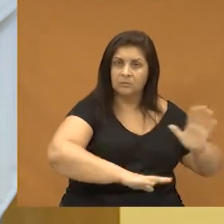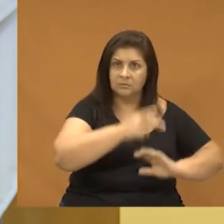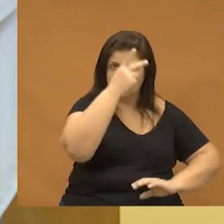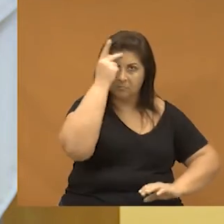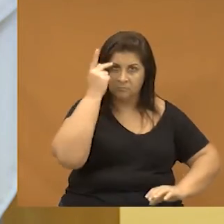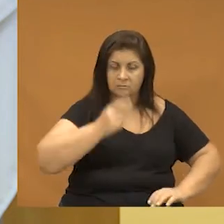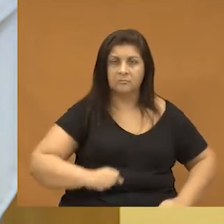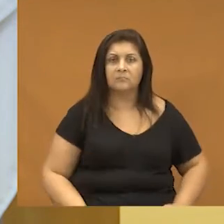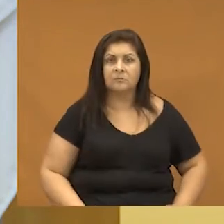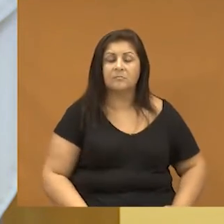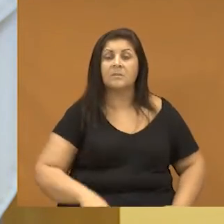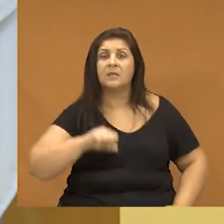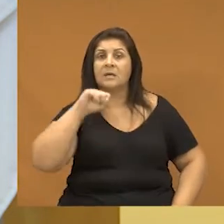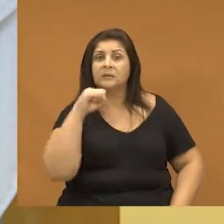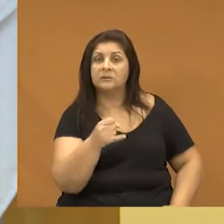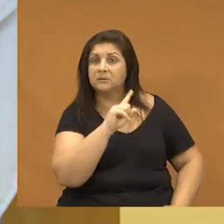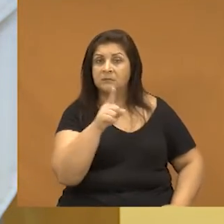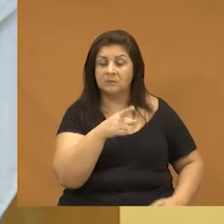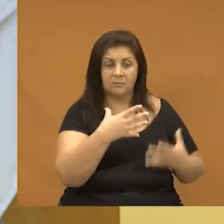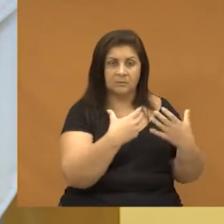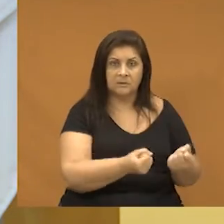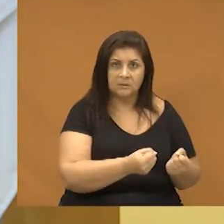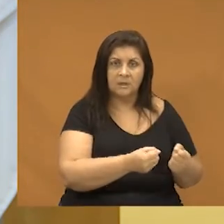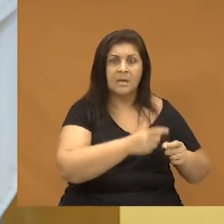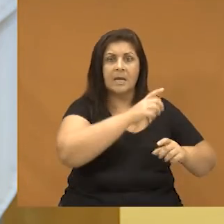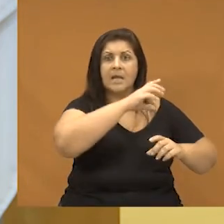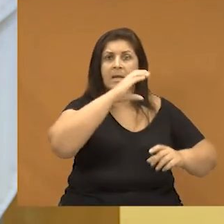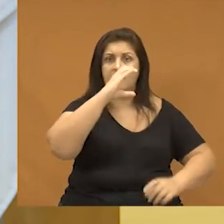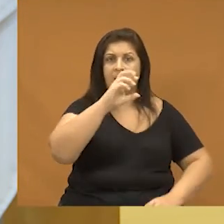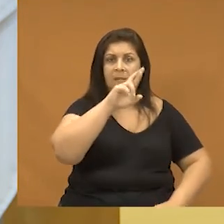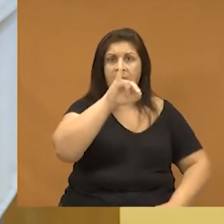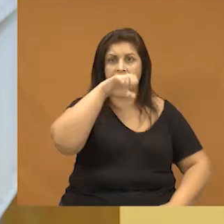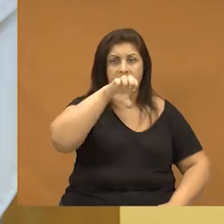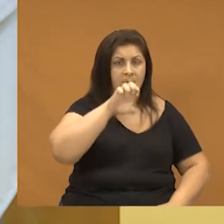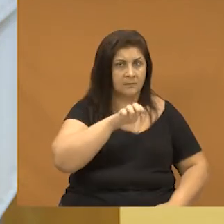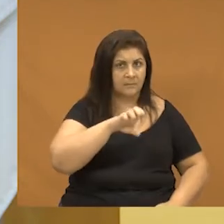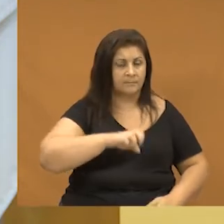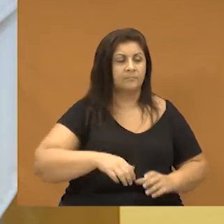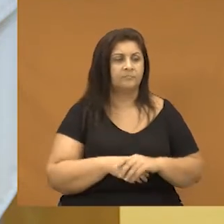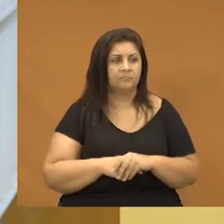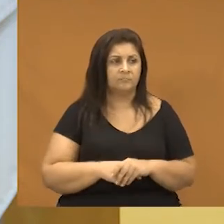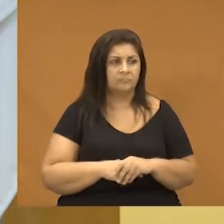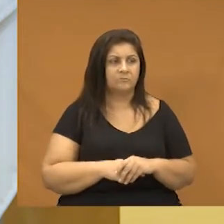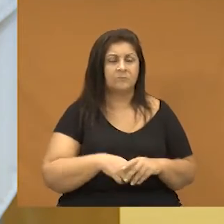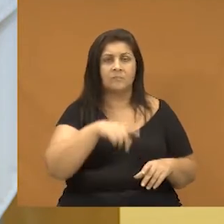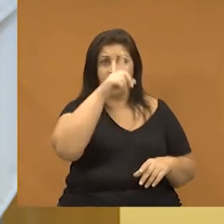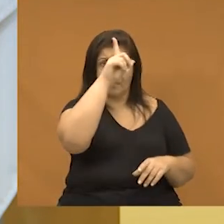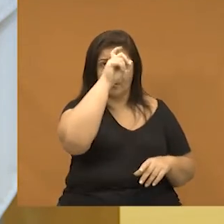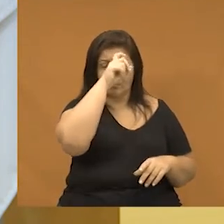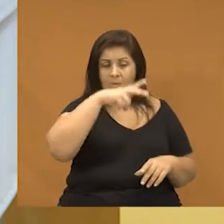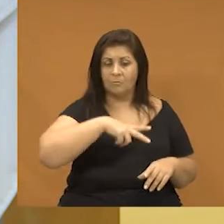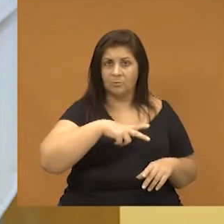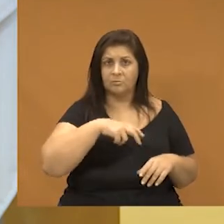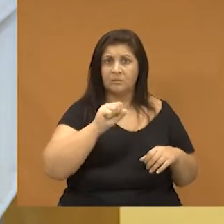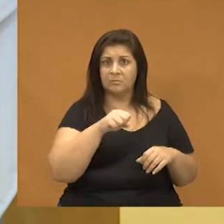nome. Se não atender, se chama omissão de socorro, crime previsto no Código Penal. O hospital particular atende, evidente